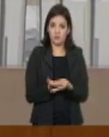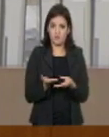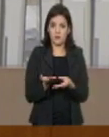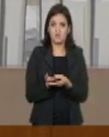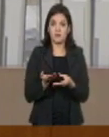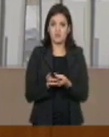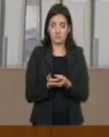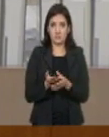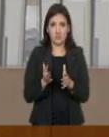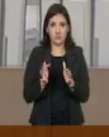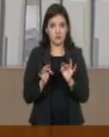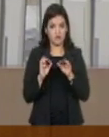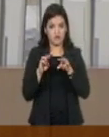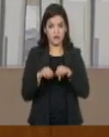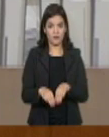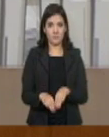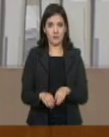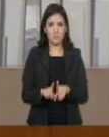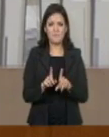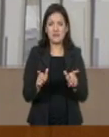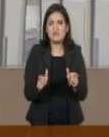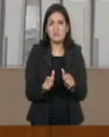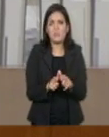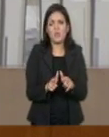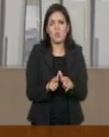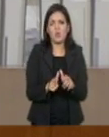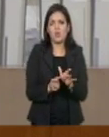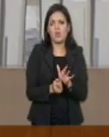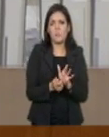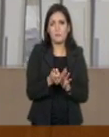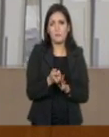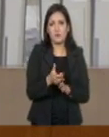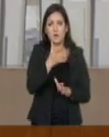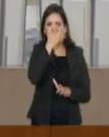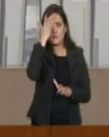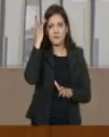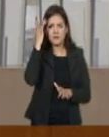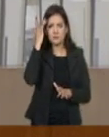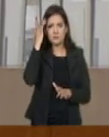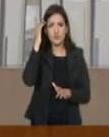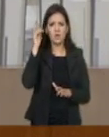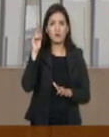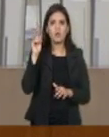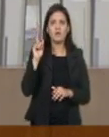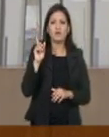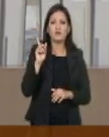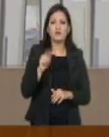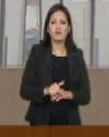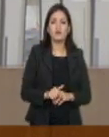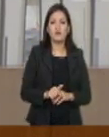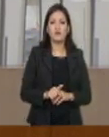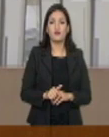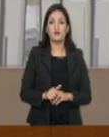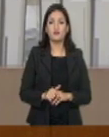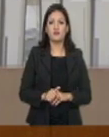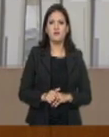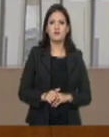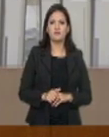e destes, uma minoria muito pequena, que é o trânsito em julgado ficto,